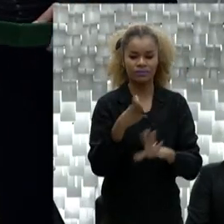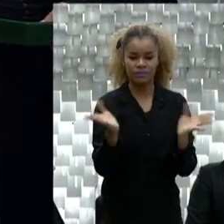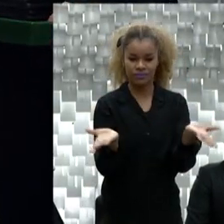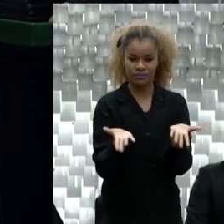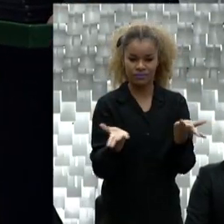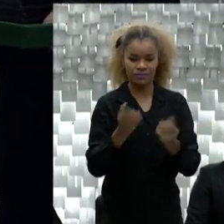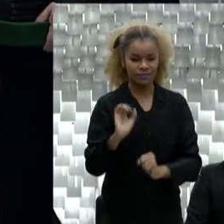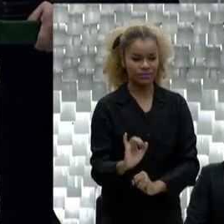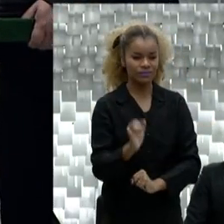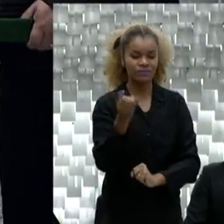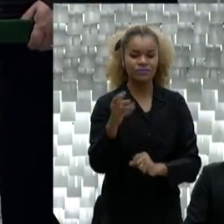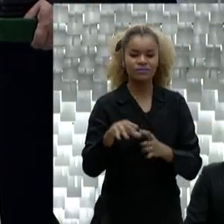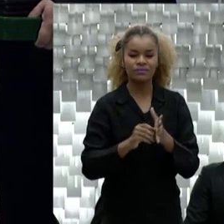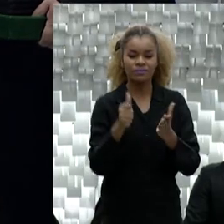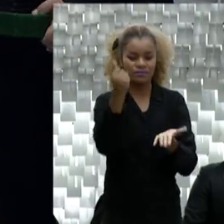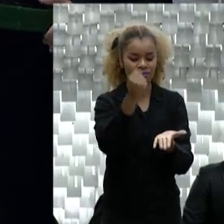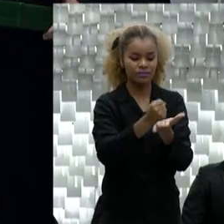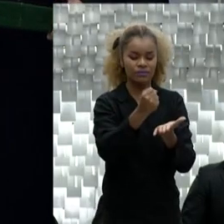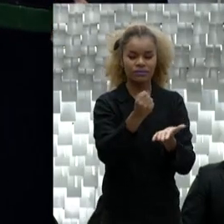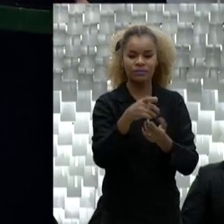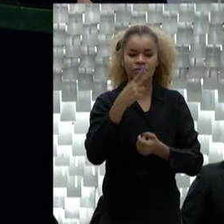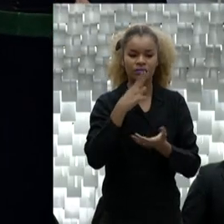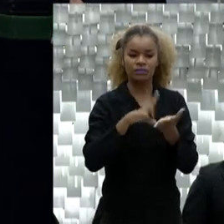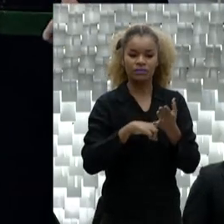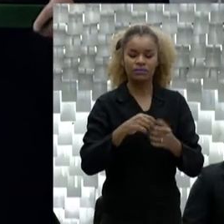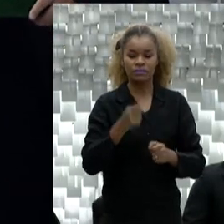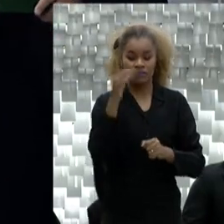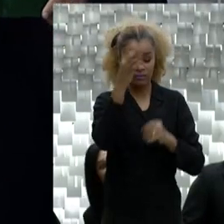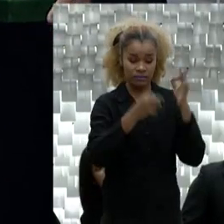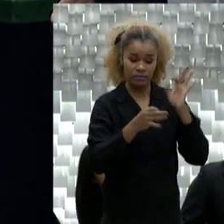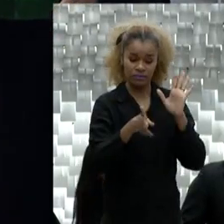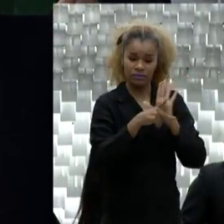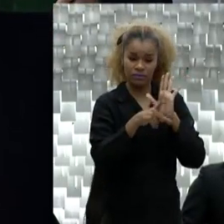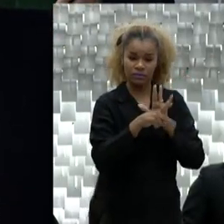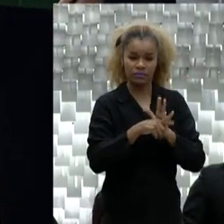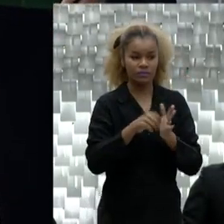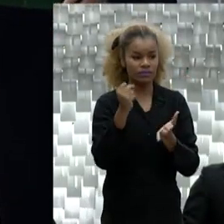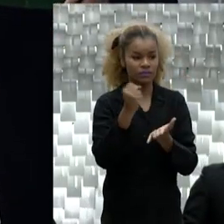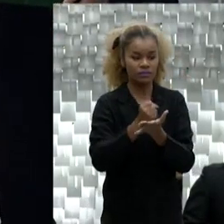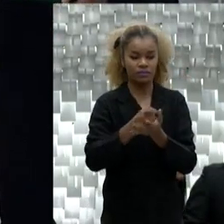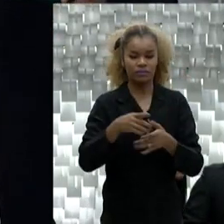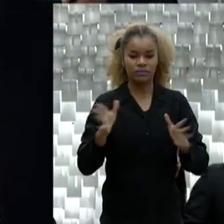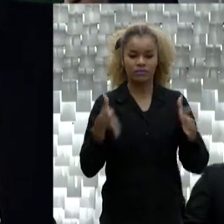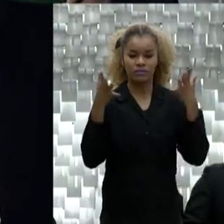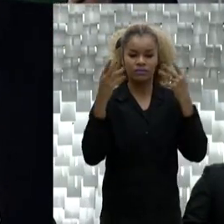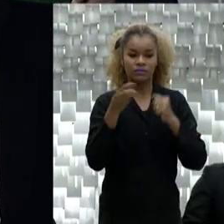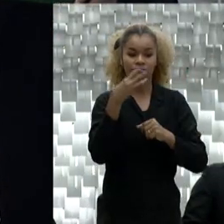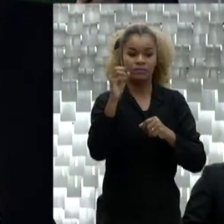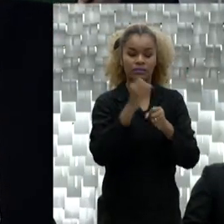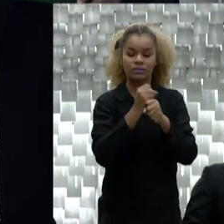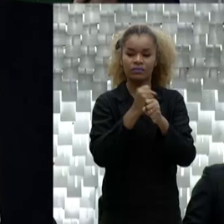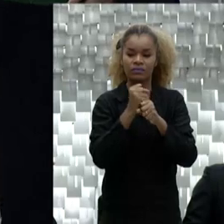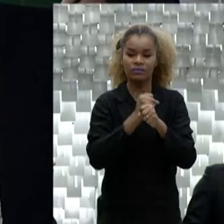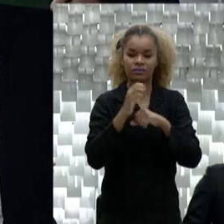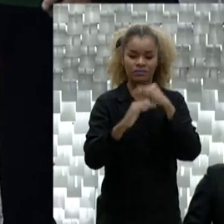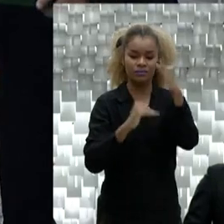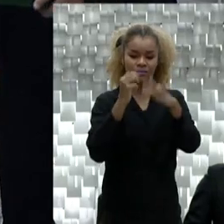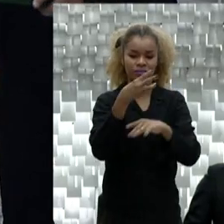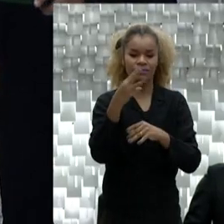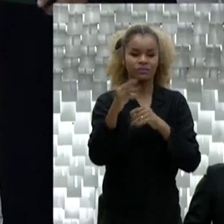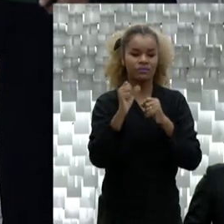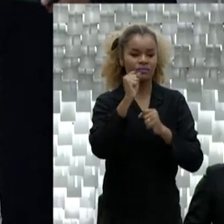nesta oportunidade o selo personalizado e carimbo comemorativo dos 30 anos do Superior Tribunal de